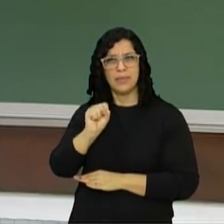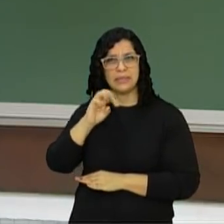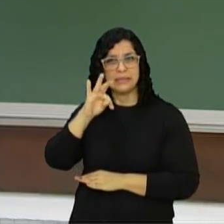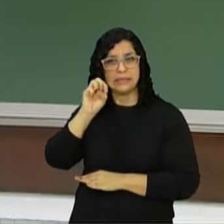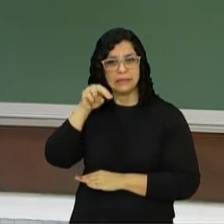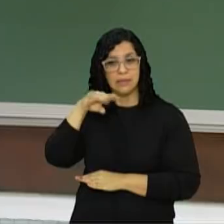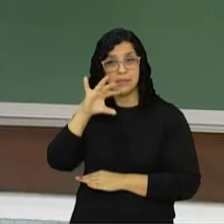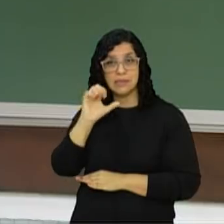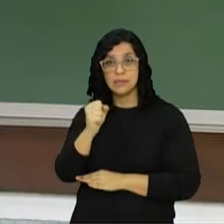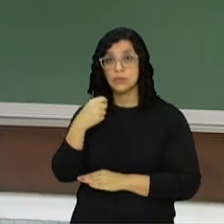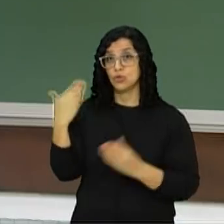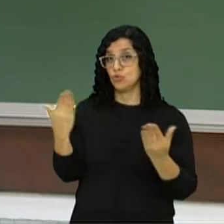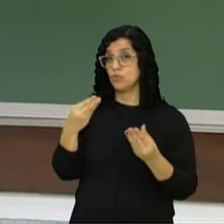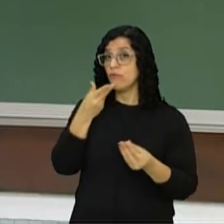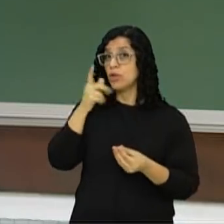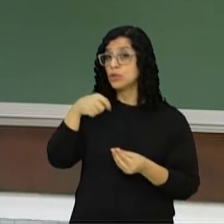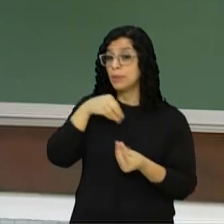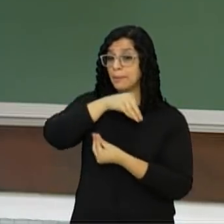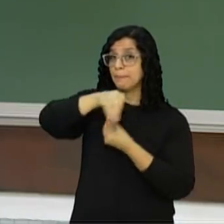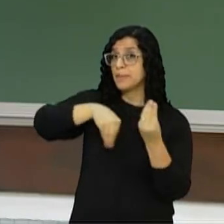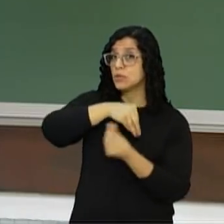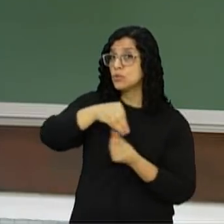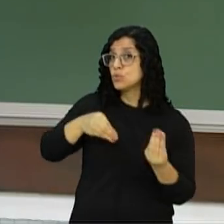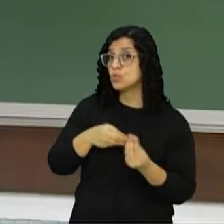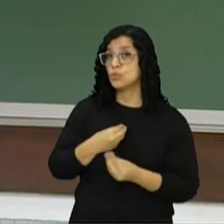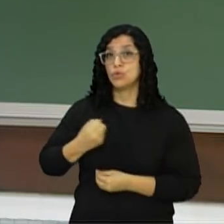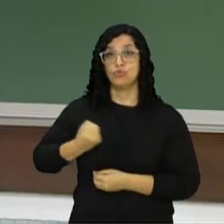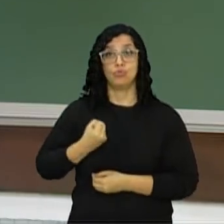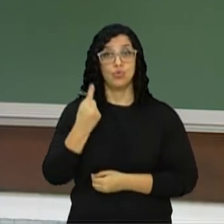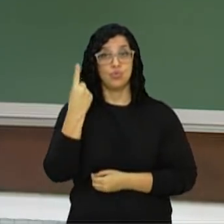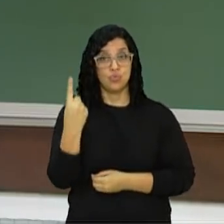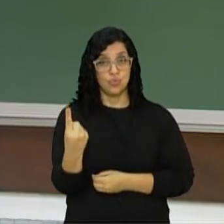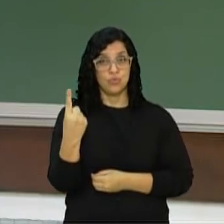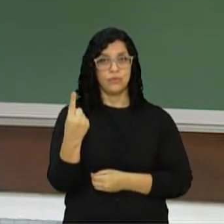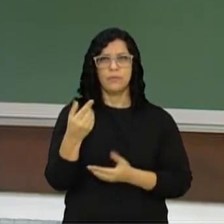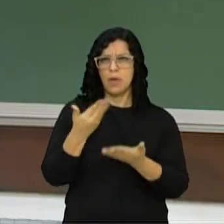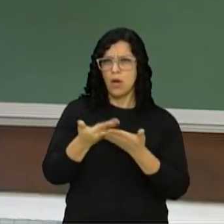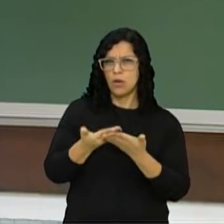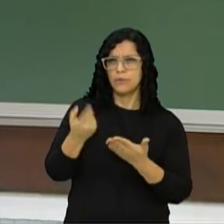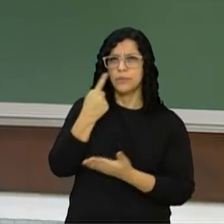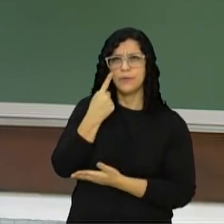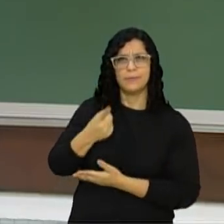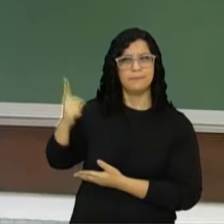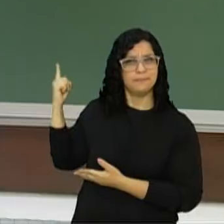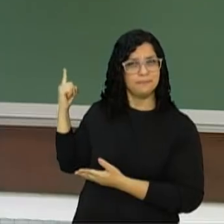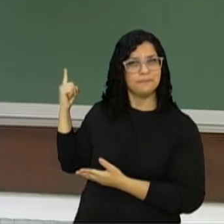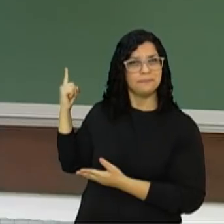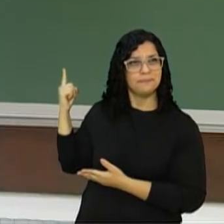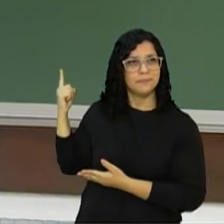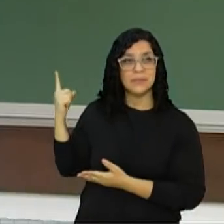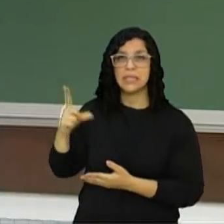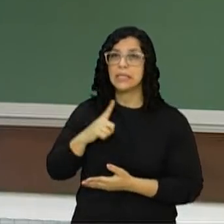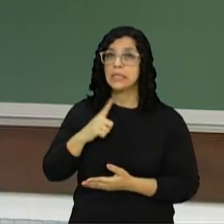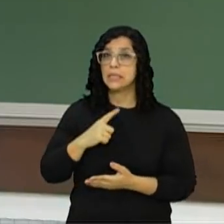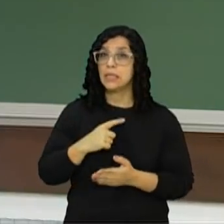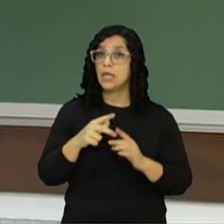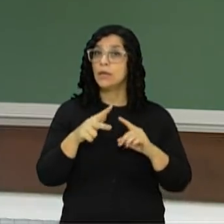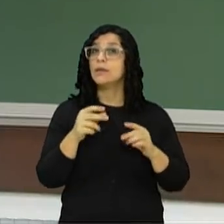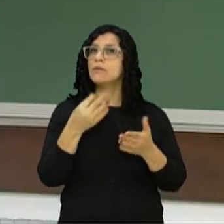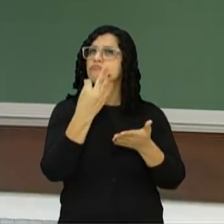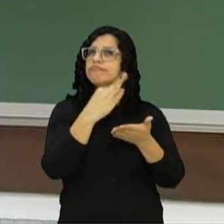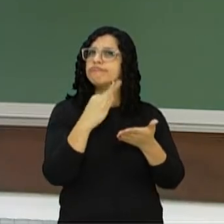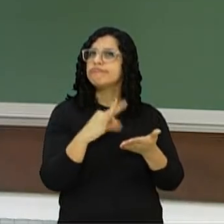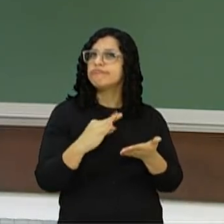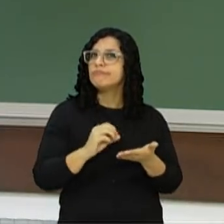vamos falar de misturas, parte número 1. Vamos começar a nossa aula? A gente começa a nossa aula